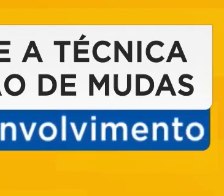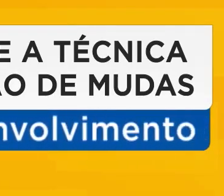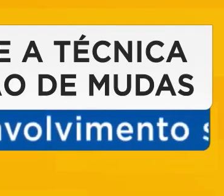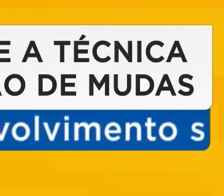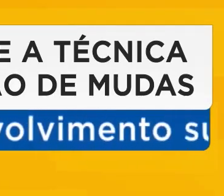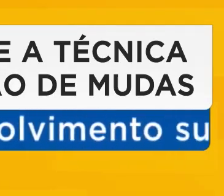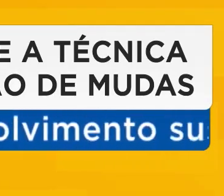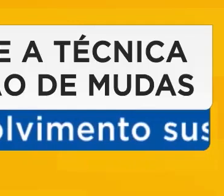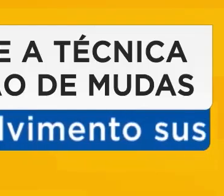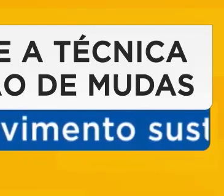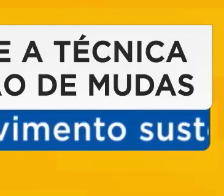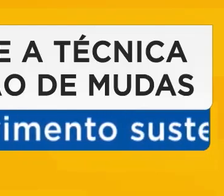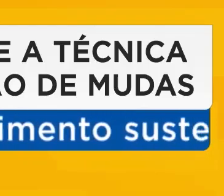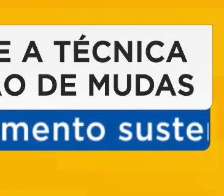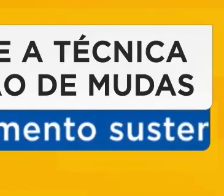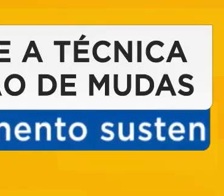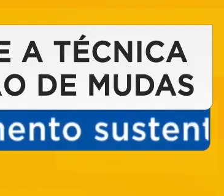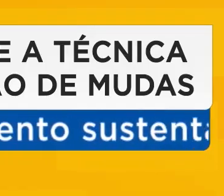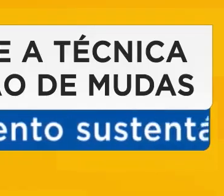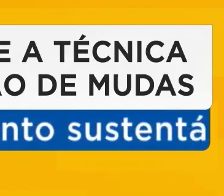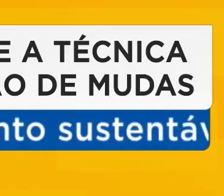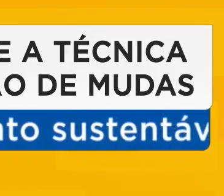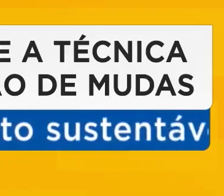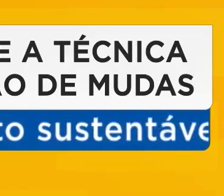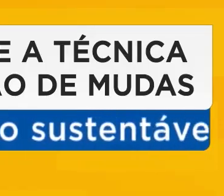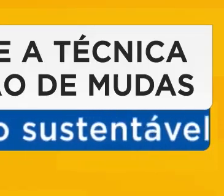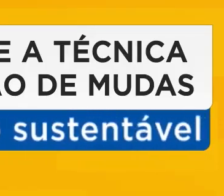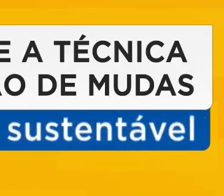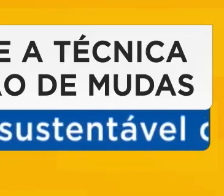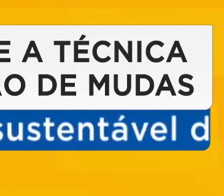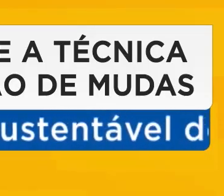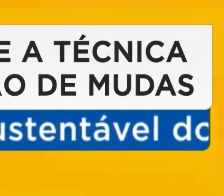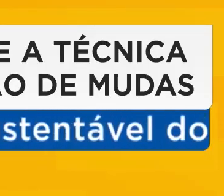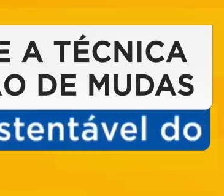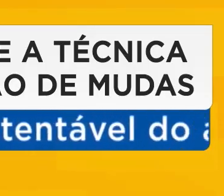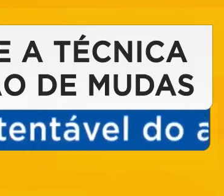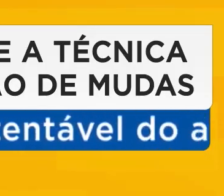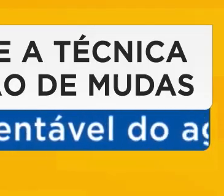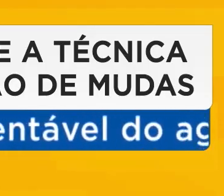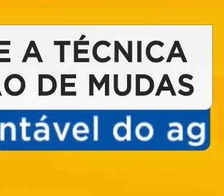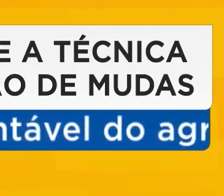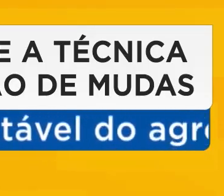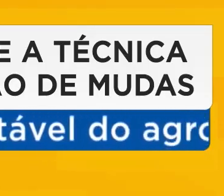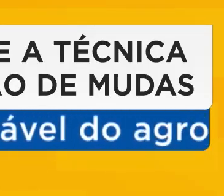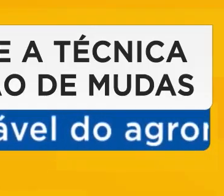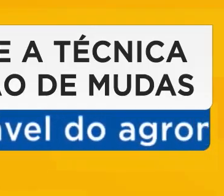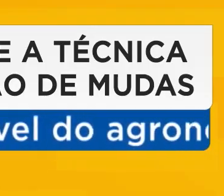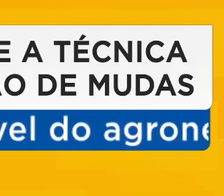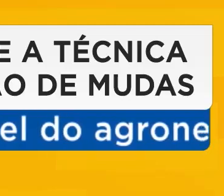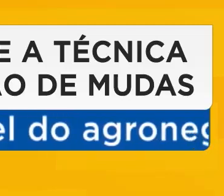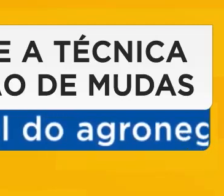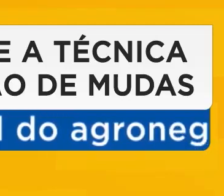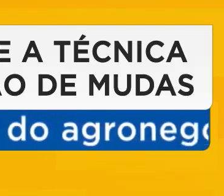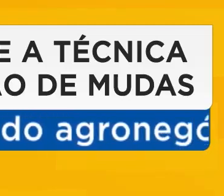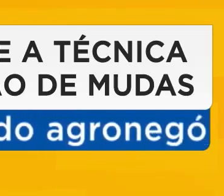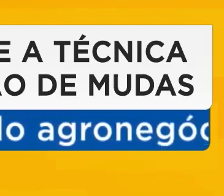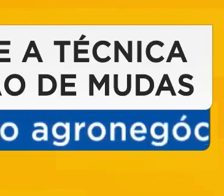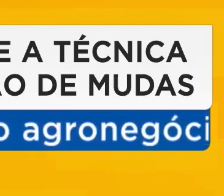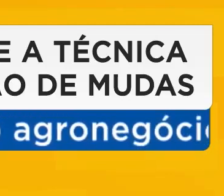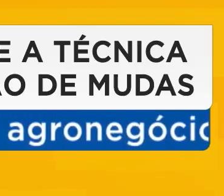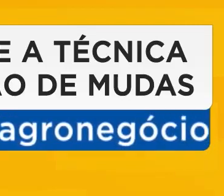de agosto desse ano, a rastreabilidade começa a ser